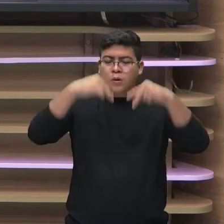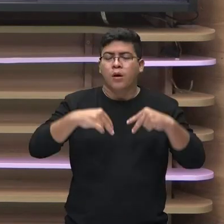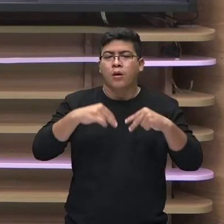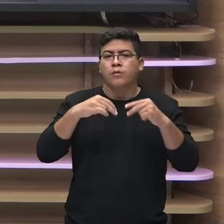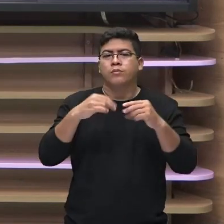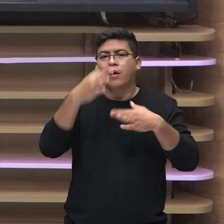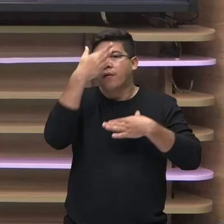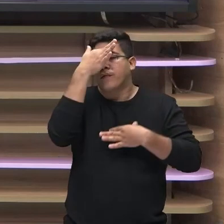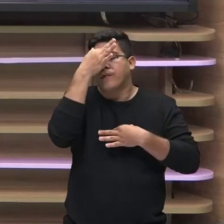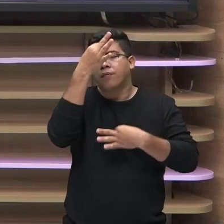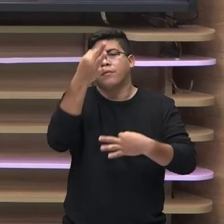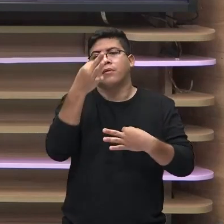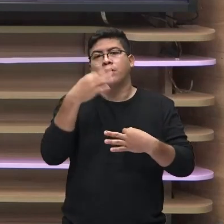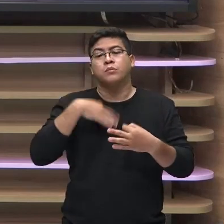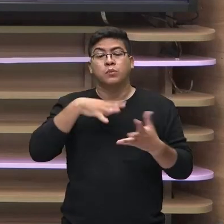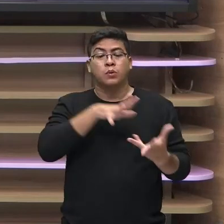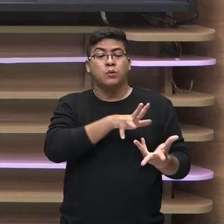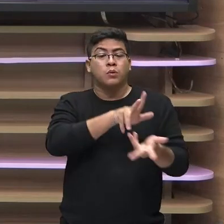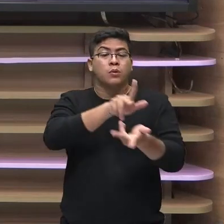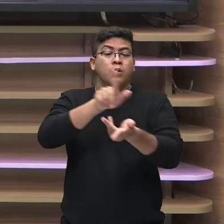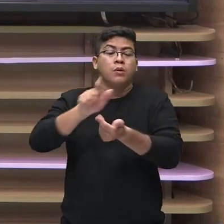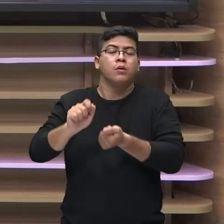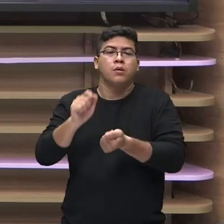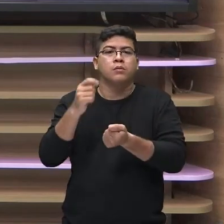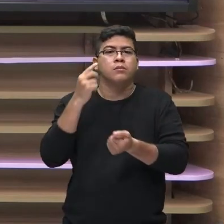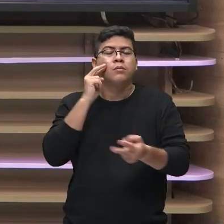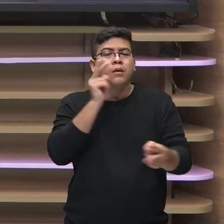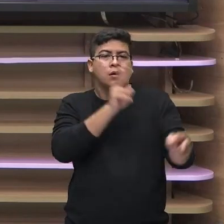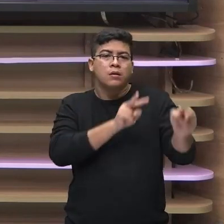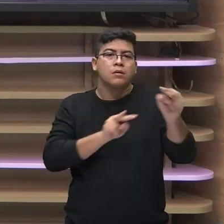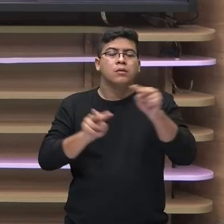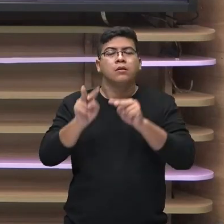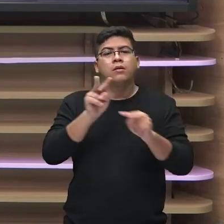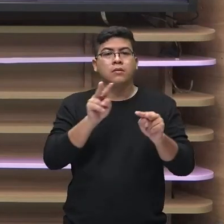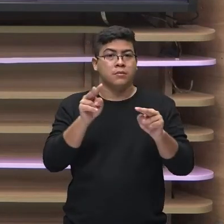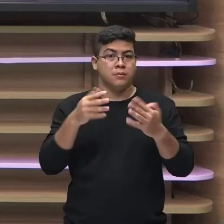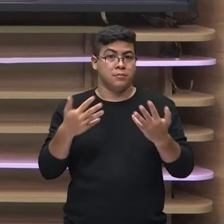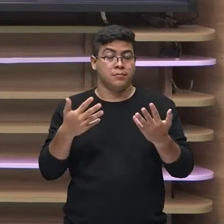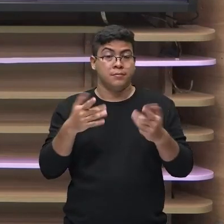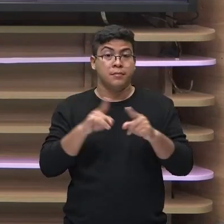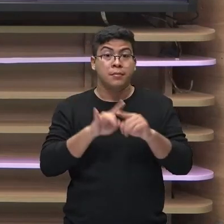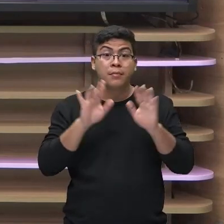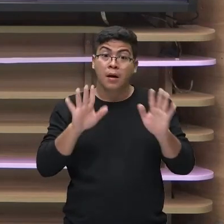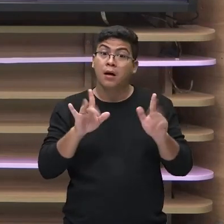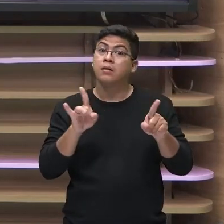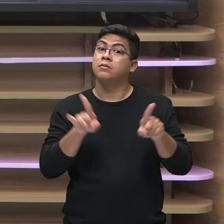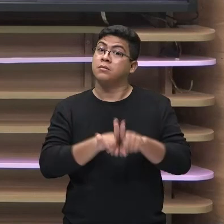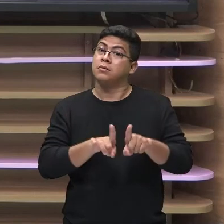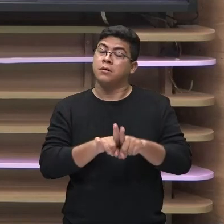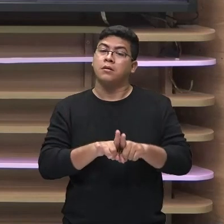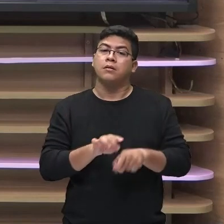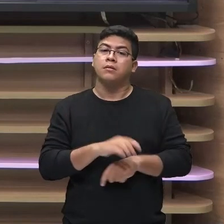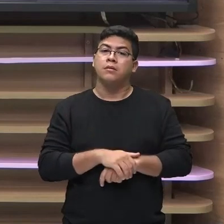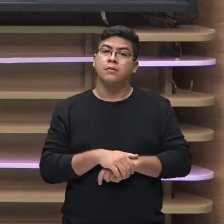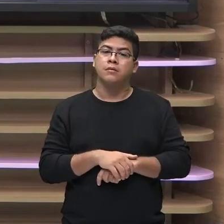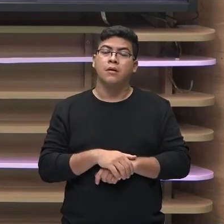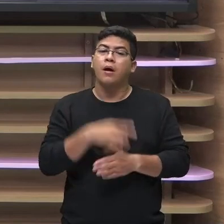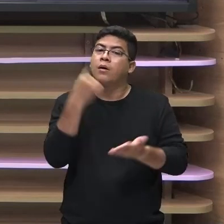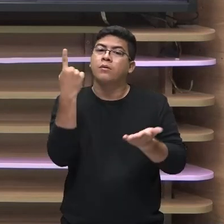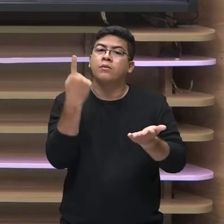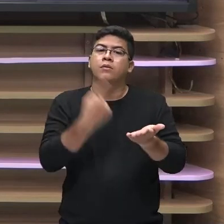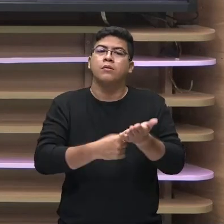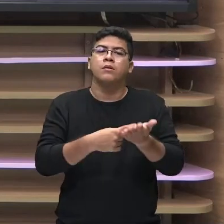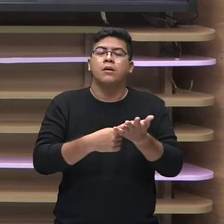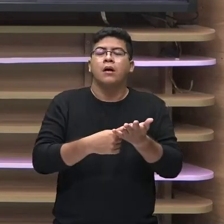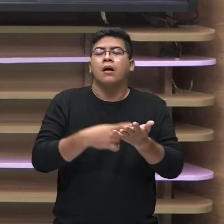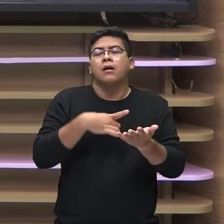nosso olhar sobre o mundo, o nosso olhar acerca das pessoas, mas ao mesmo tempo é um convite para